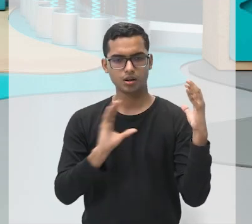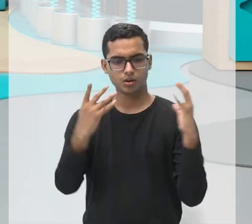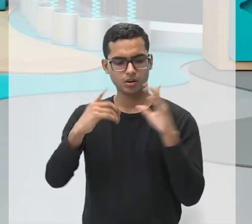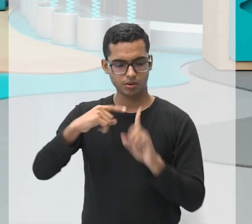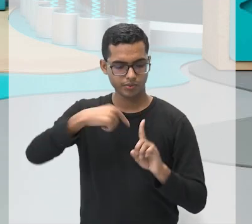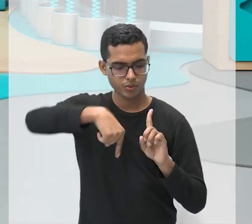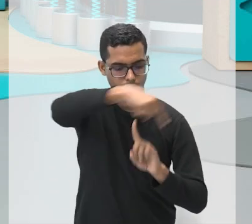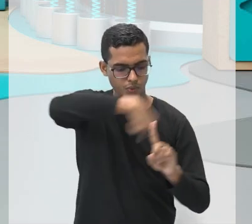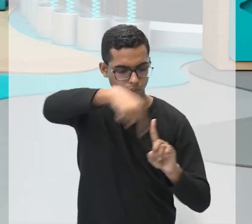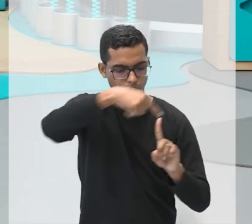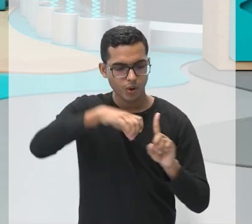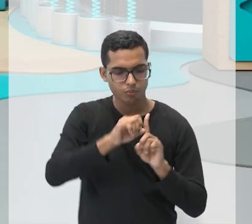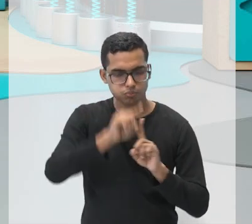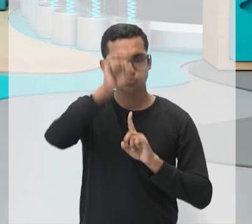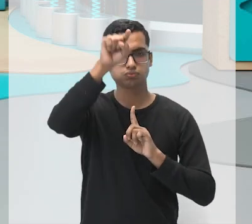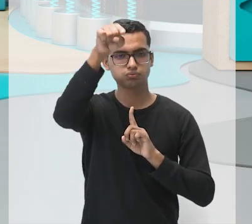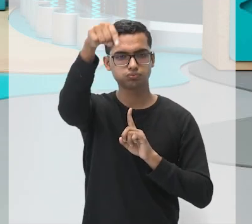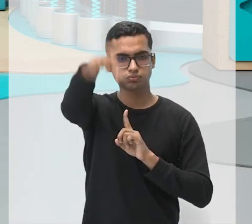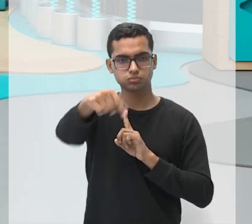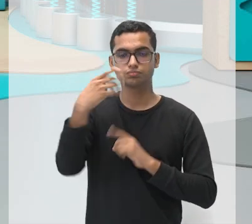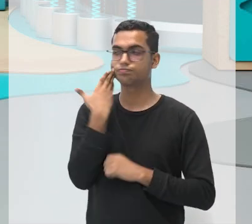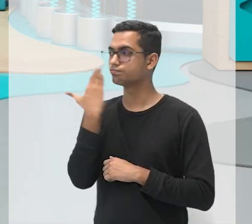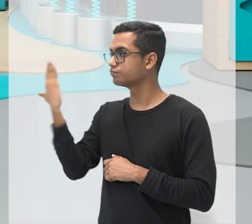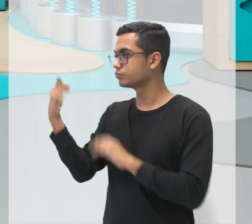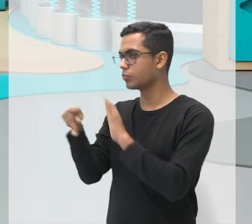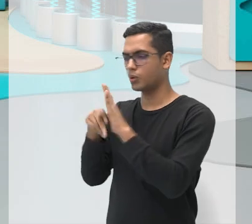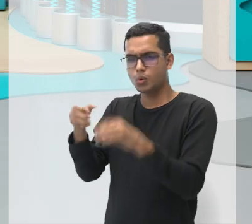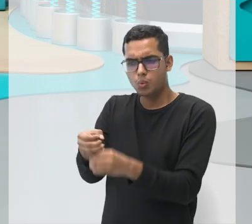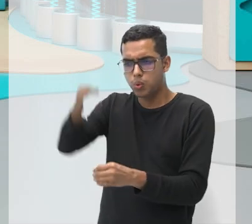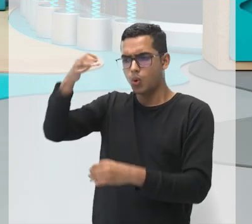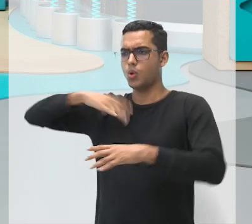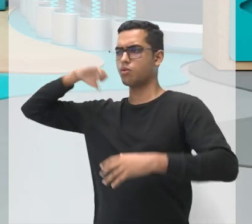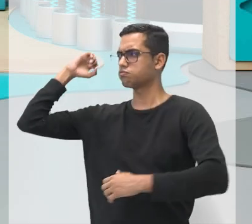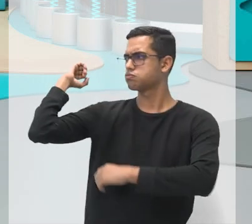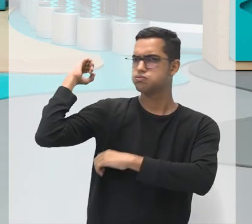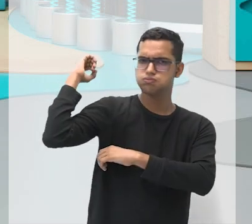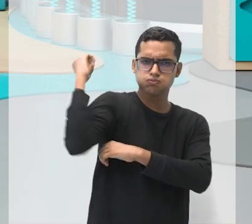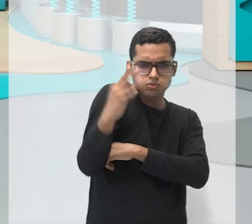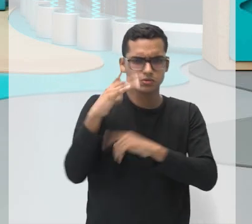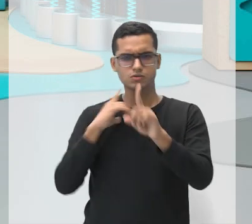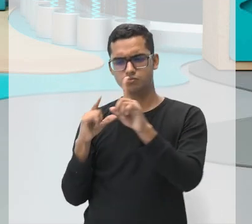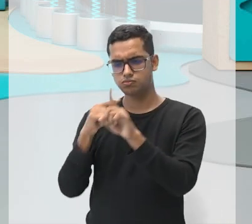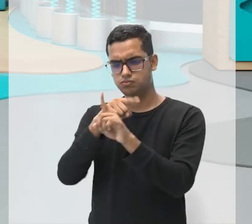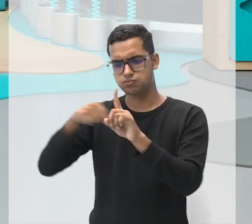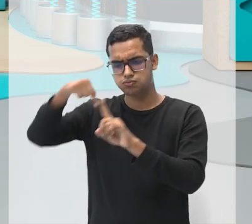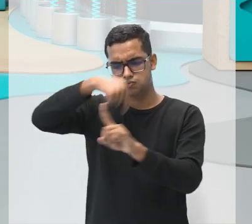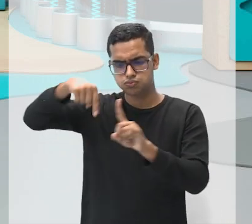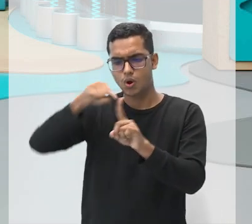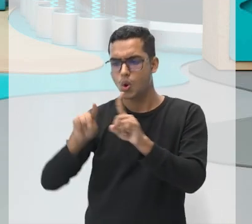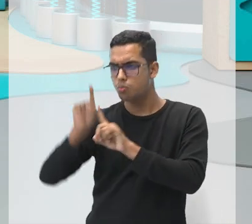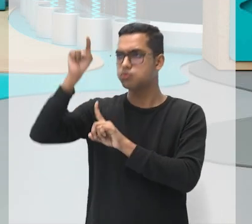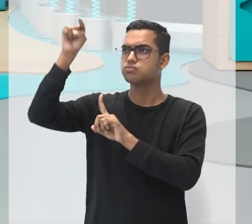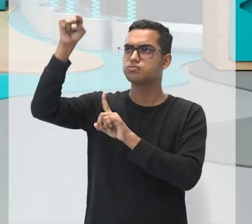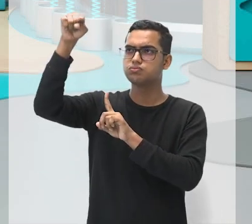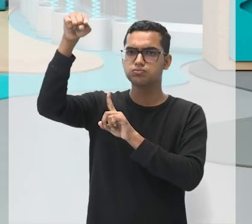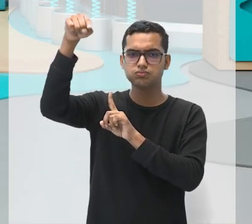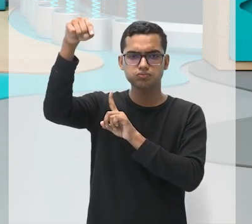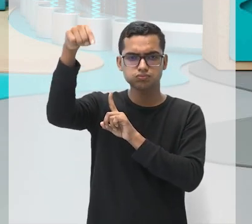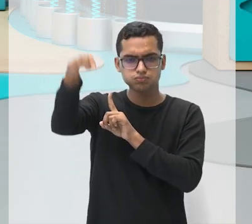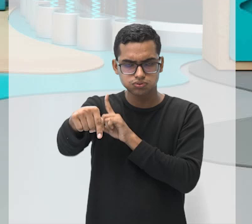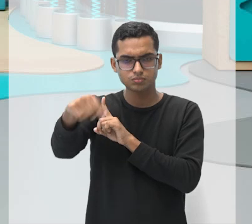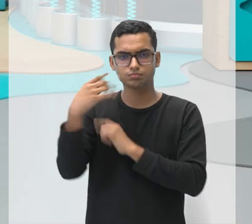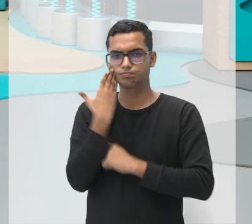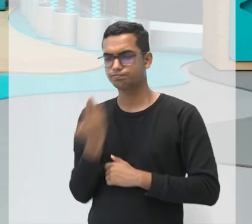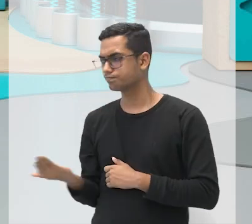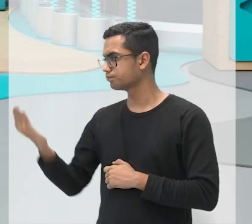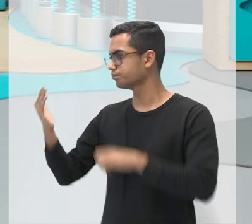melhor, olha só o lançamento de dardo, por exemplo, olha, é o lançamento dessa lança aí, né, parece uma lança, só que é uma